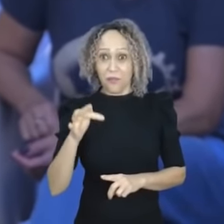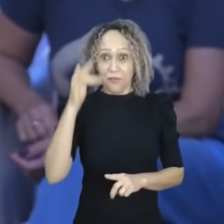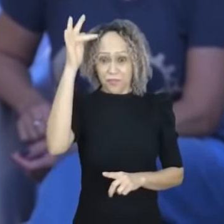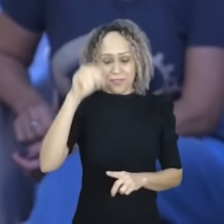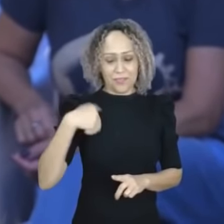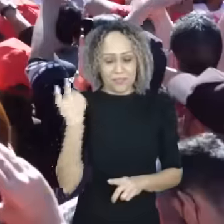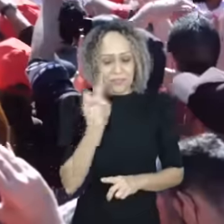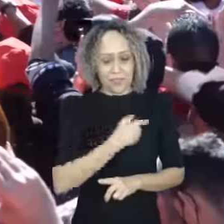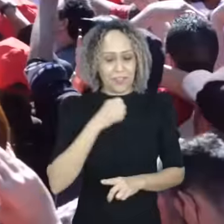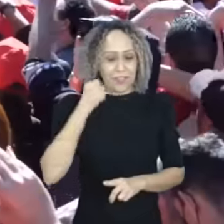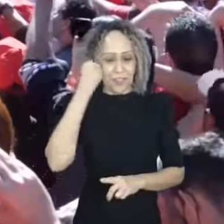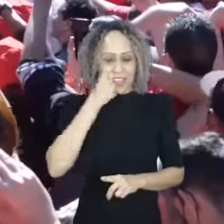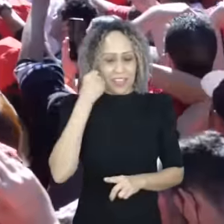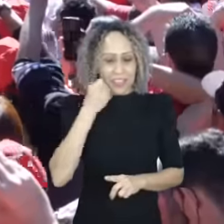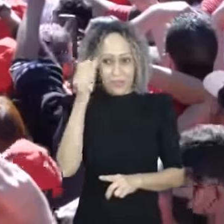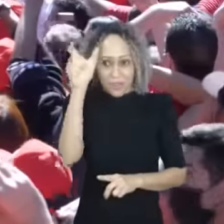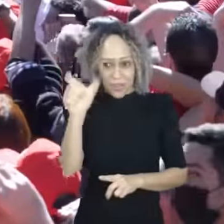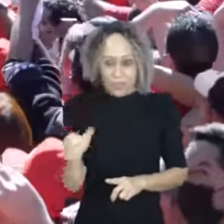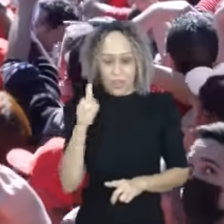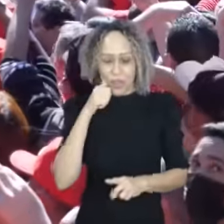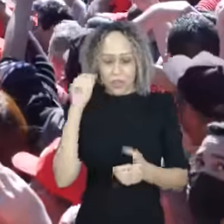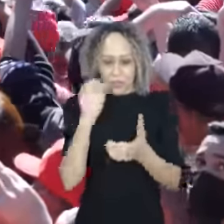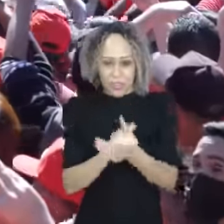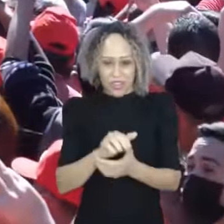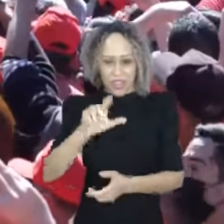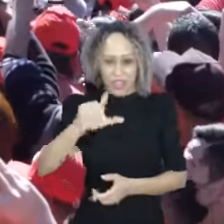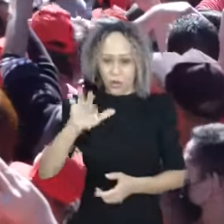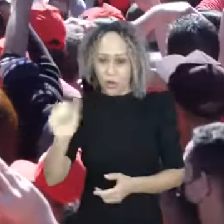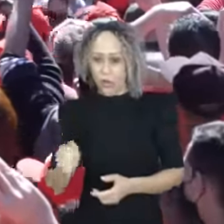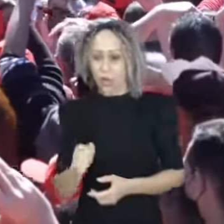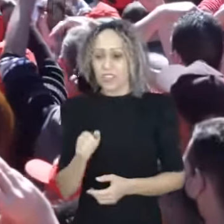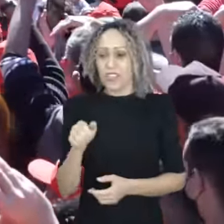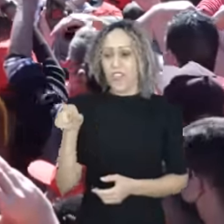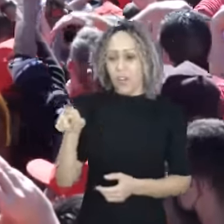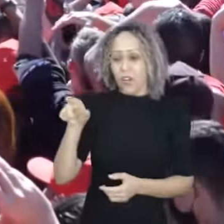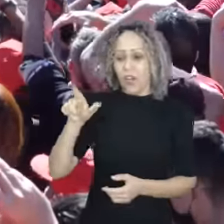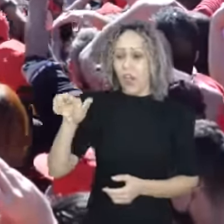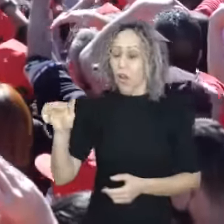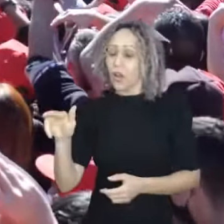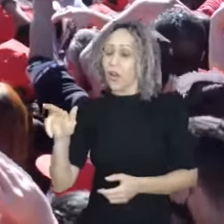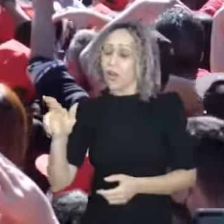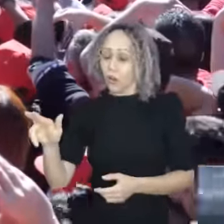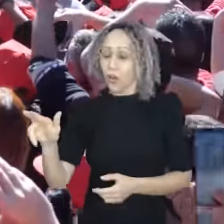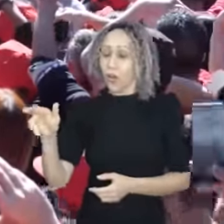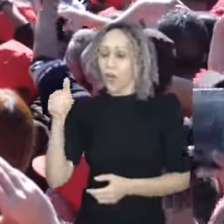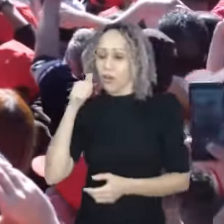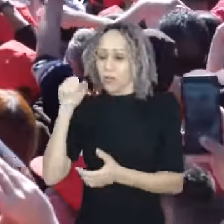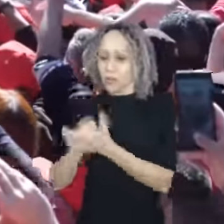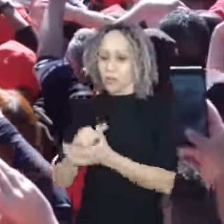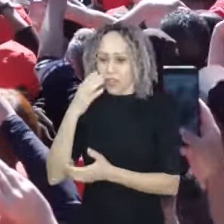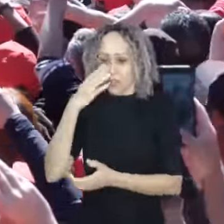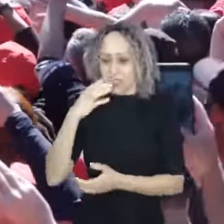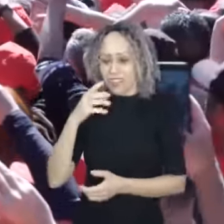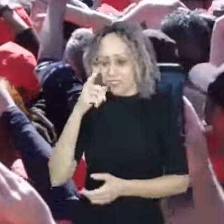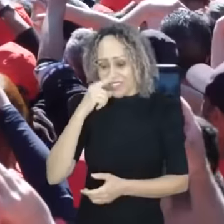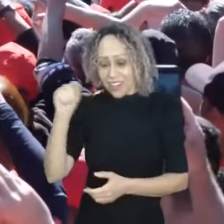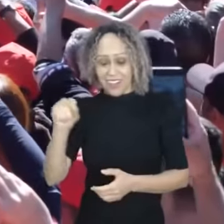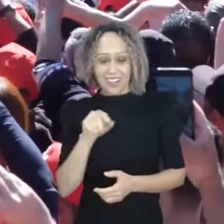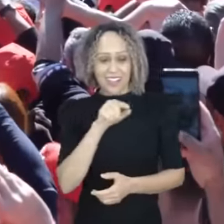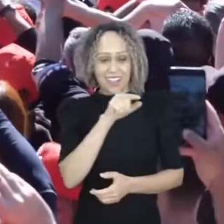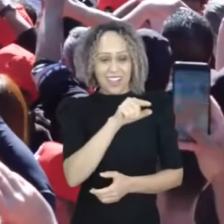companheira Lúcia, a dona Lu, mulher do Alckmin, a dona Janja, minha mulher, o Haddad, que veio sozinho,